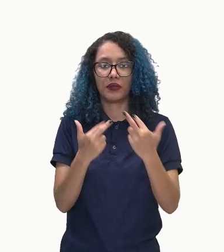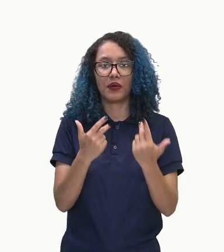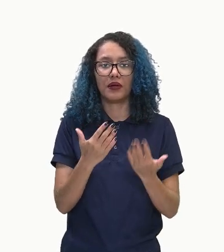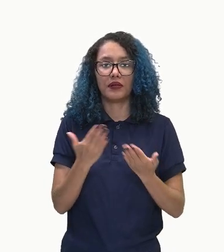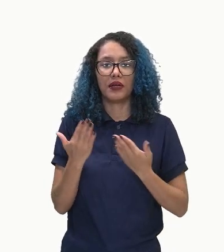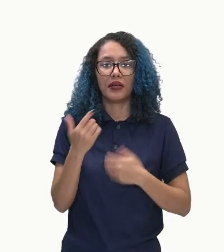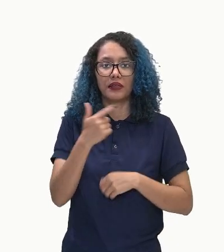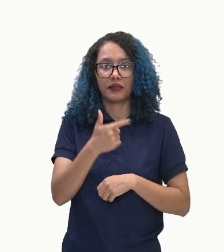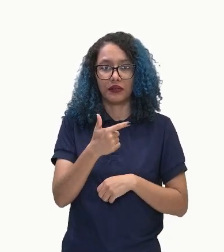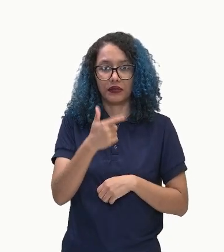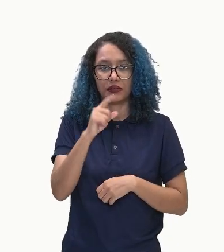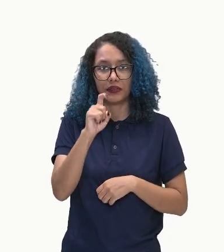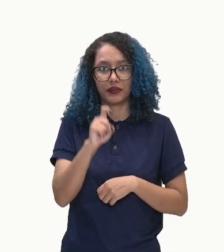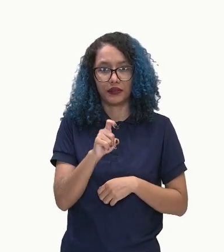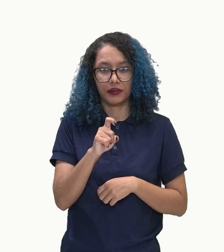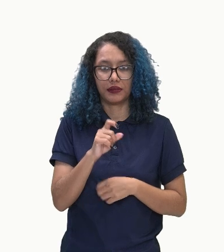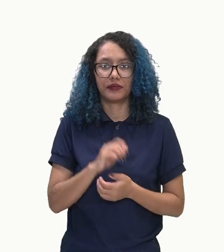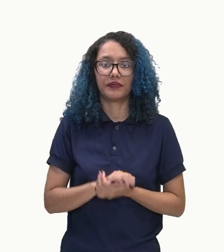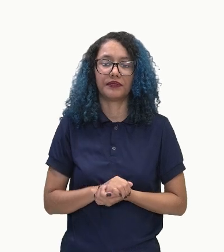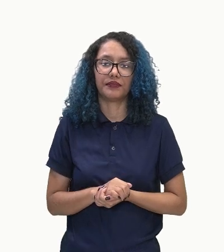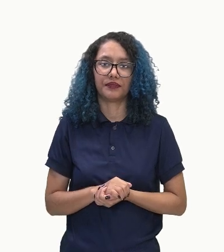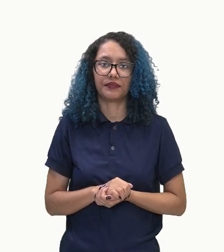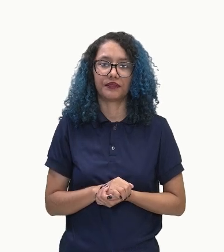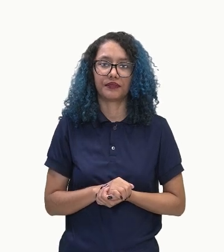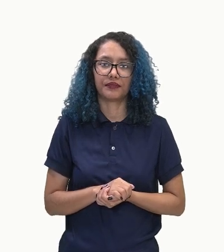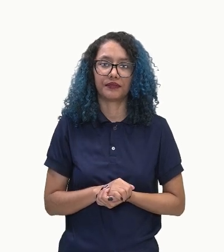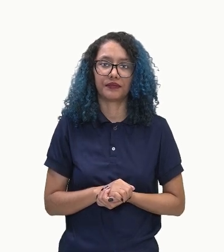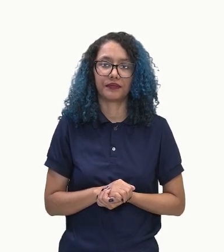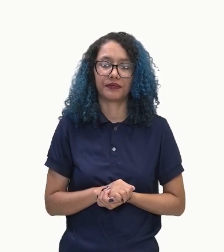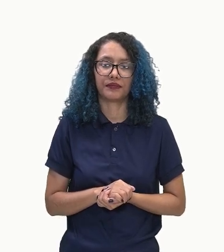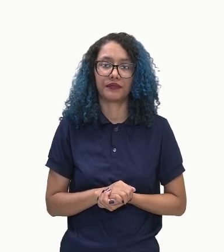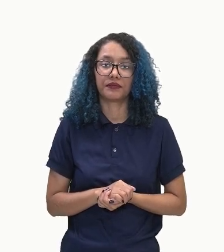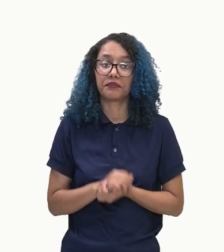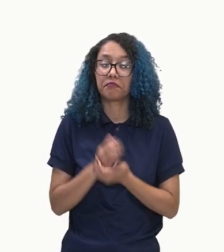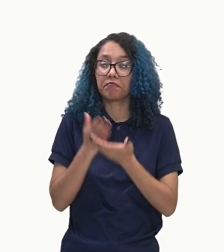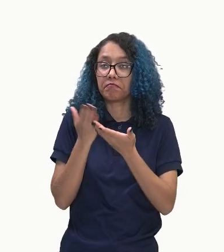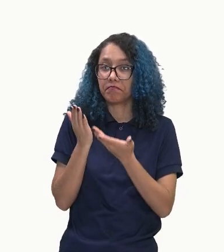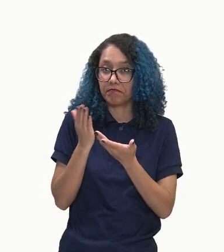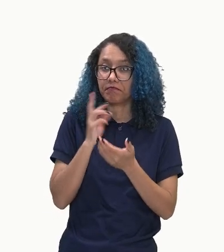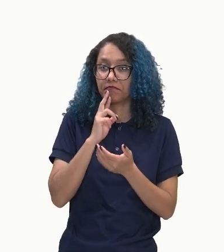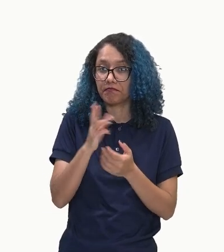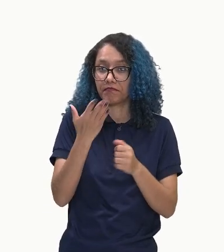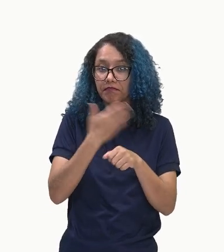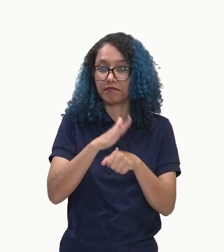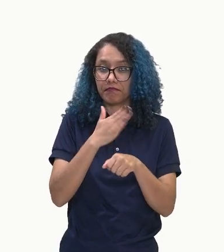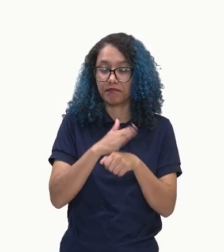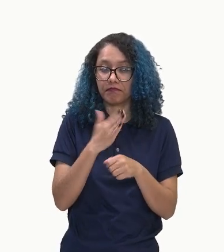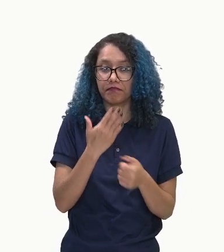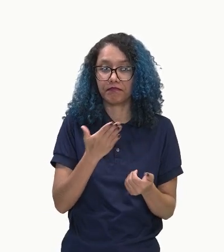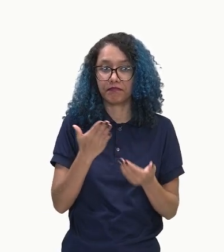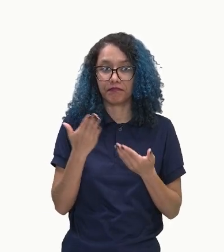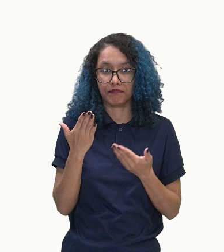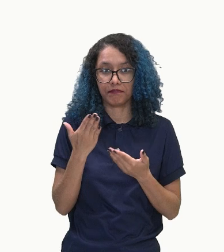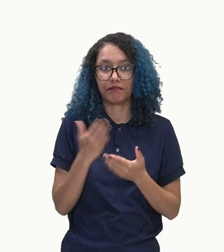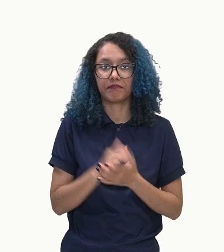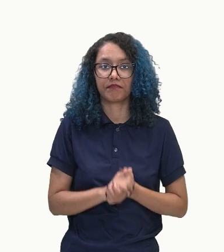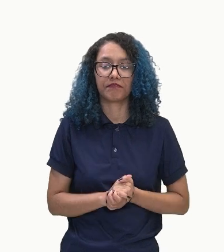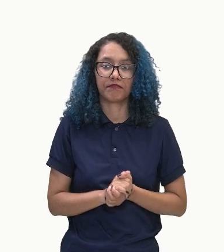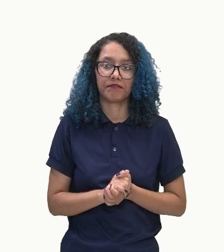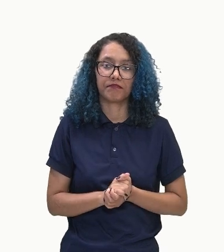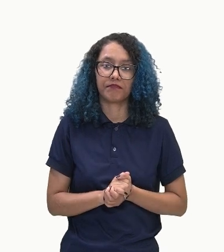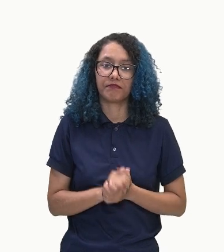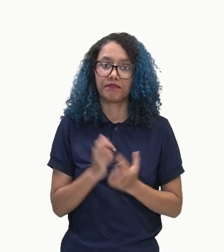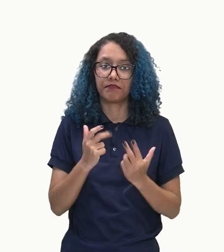é 2. Então, para esse nosso praticando, 4x centímetro de diâmetro é a mesma coisa que